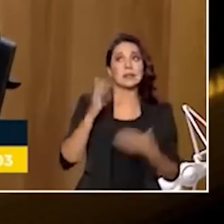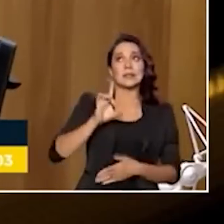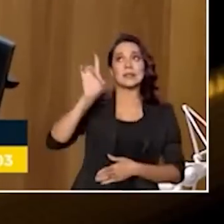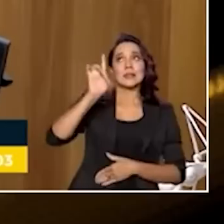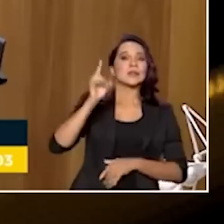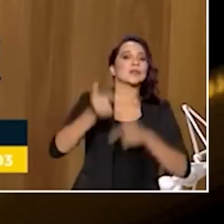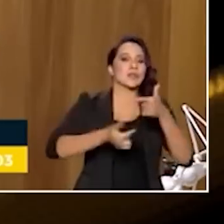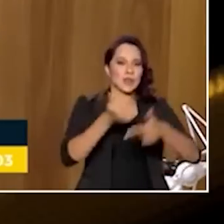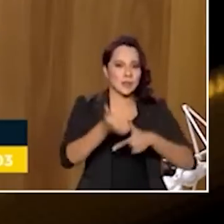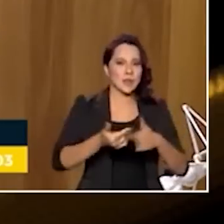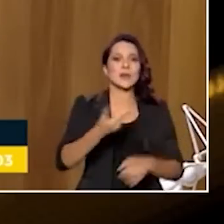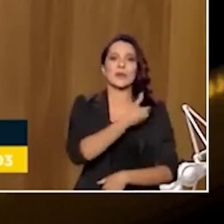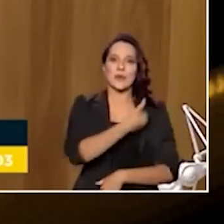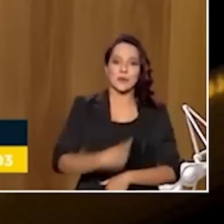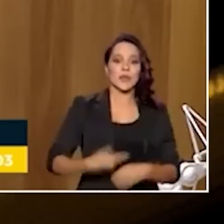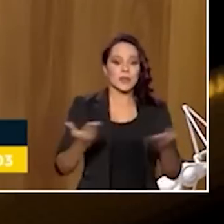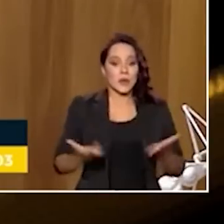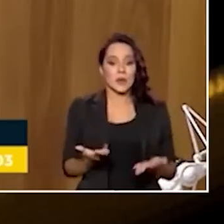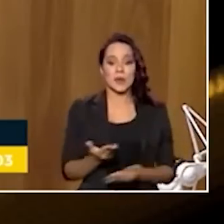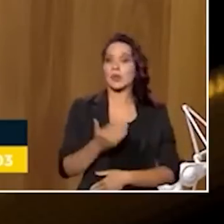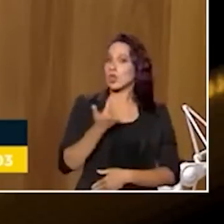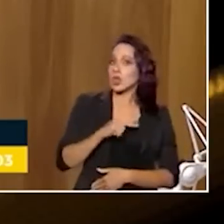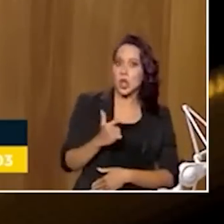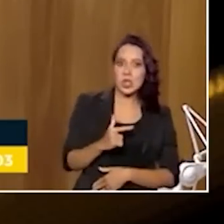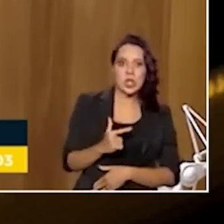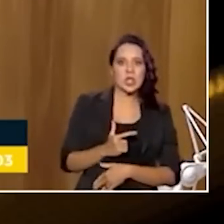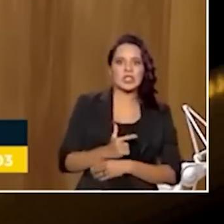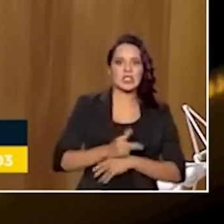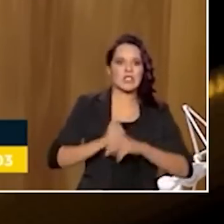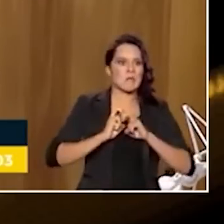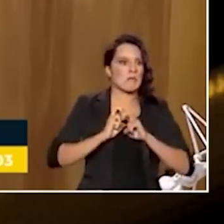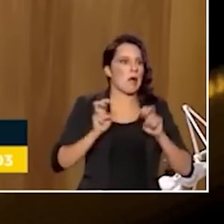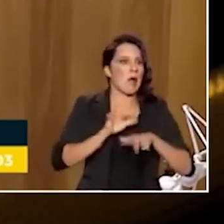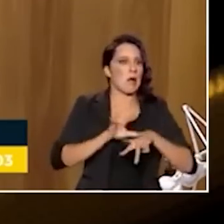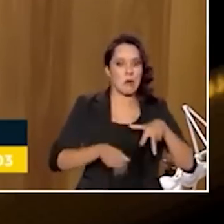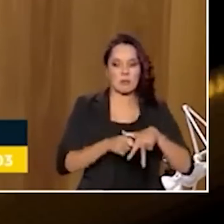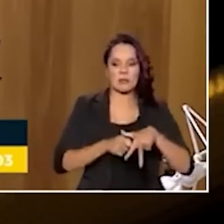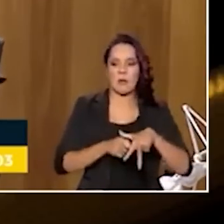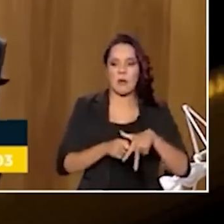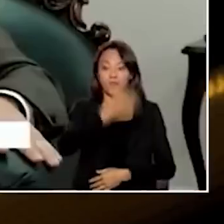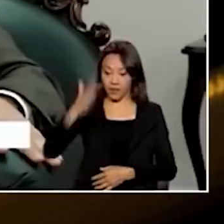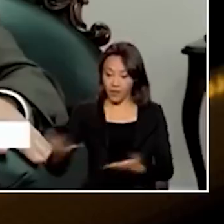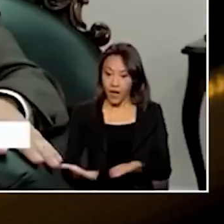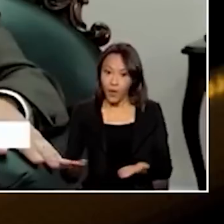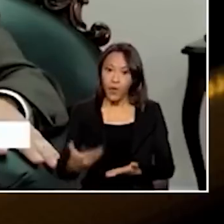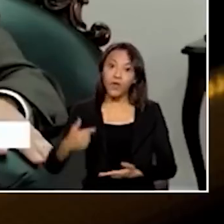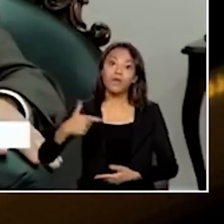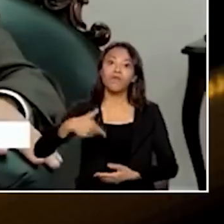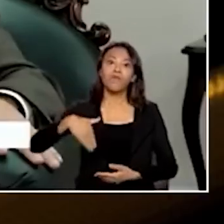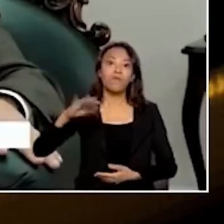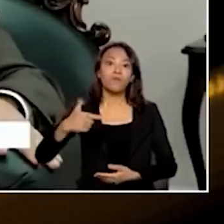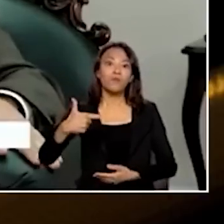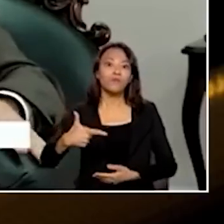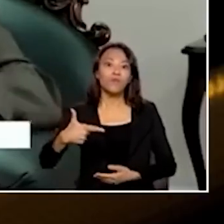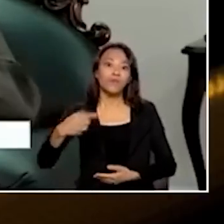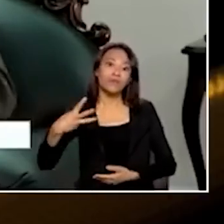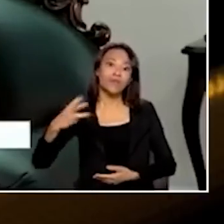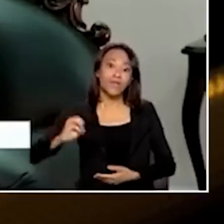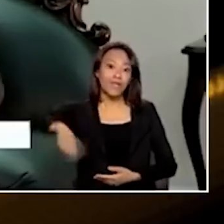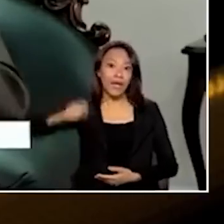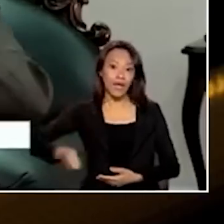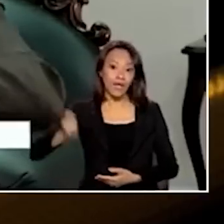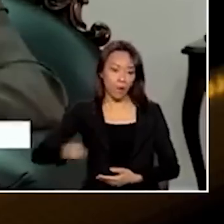pública como Anderson Torres que ainda não teve a sua só para conduta tipificada nesse caso individualizada